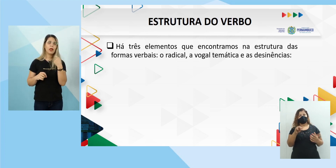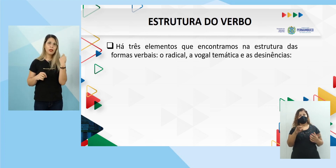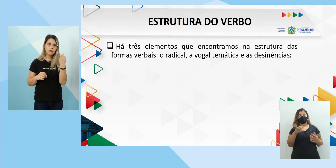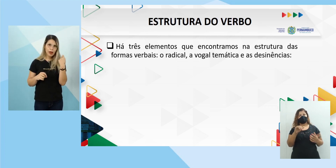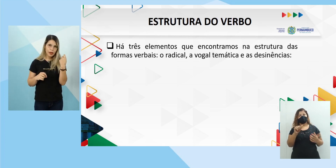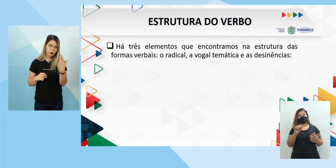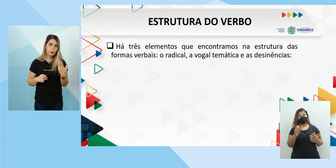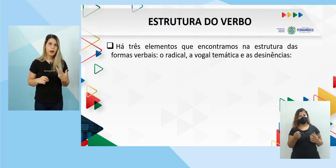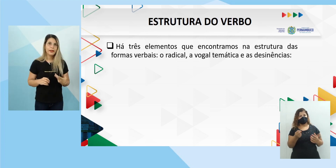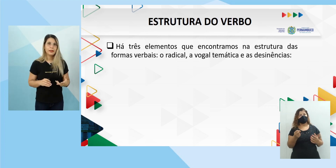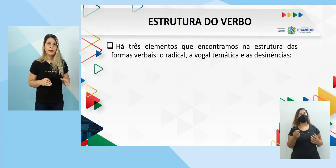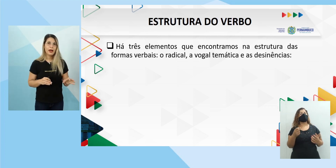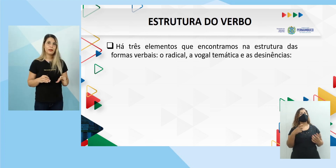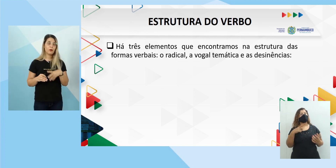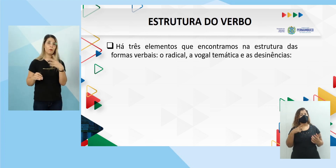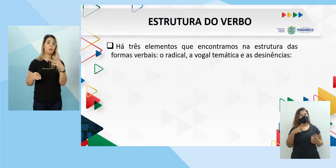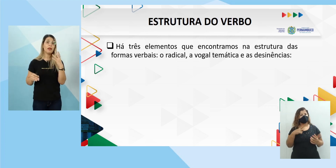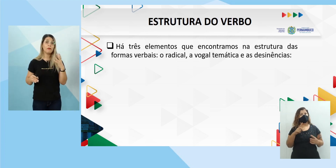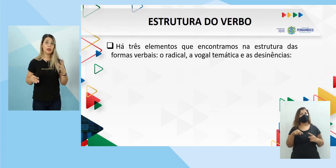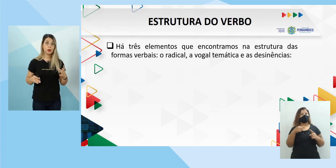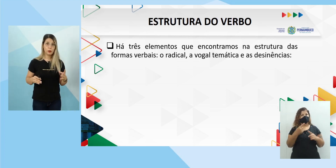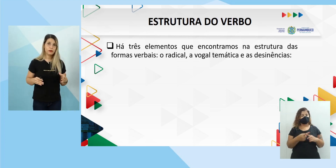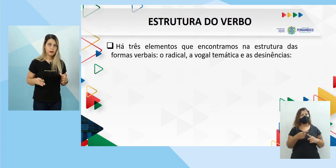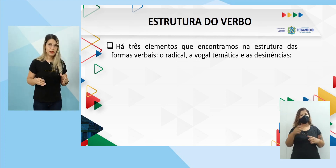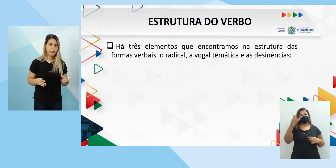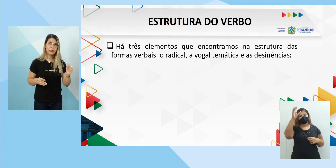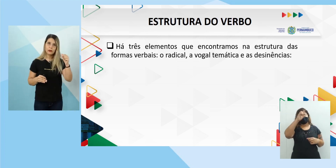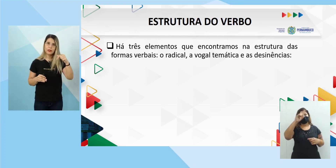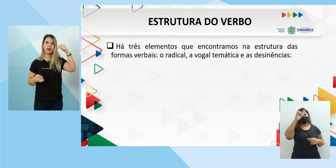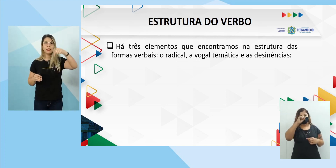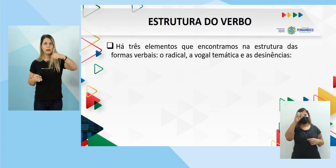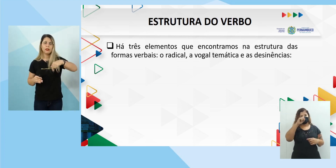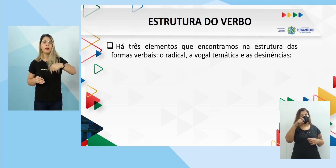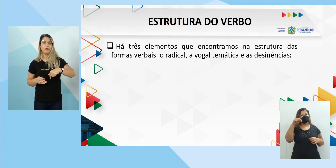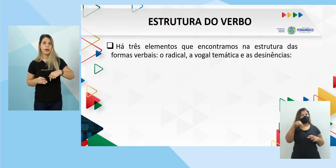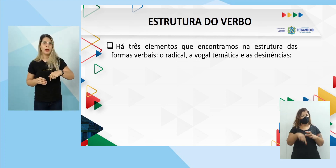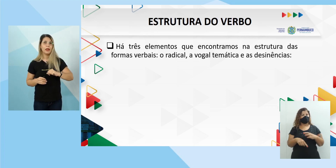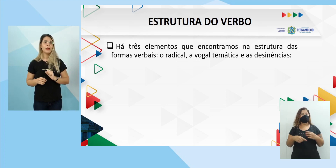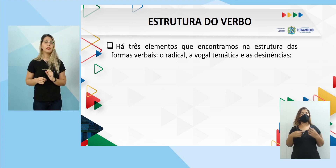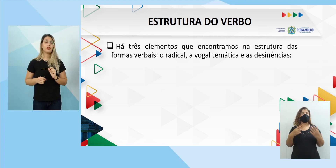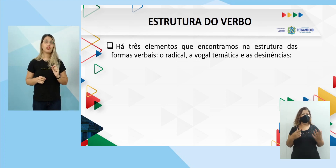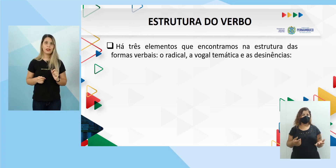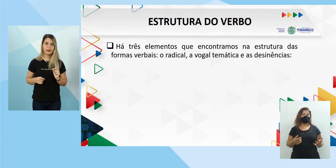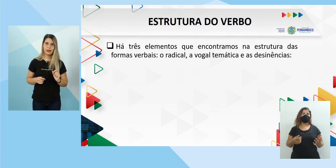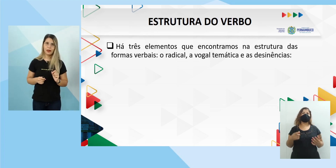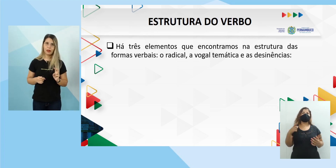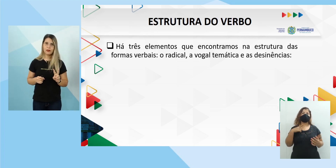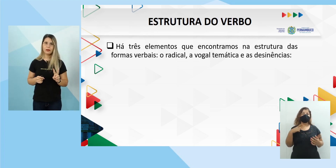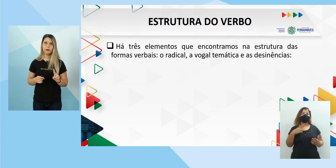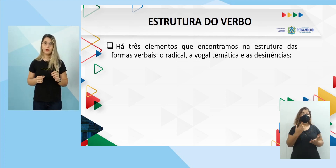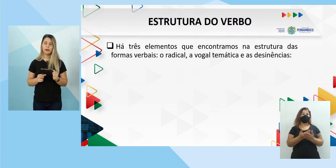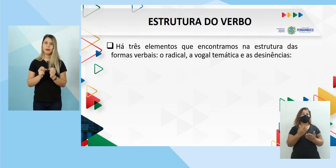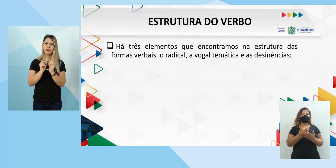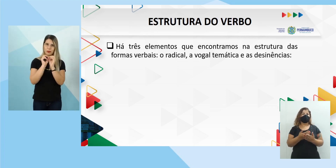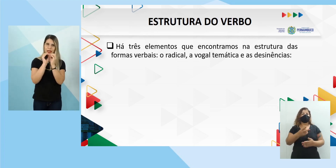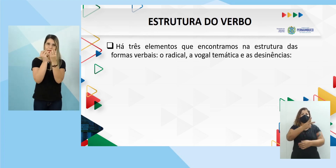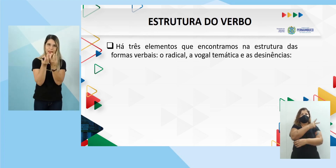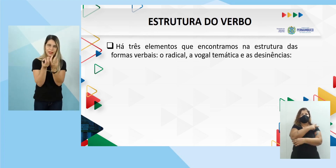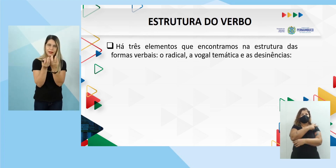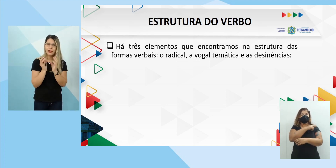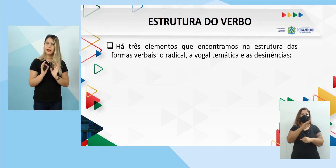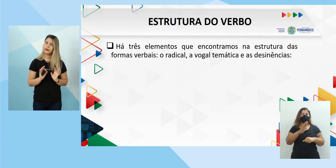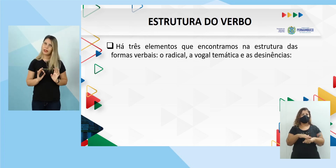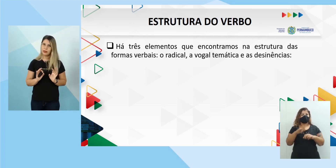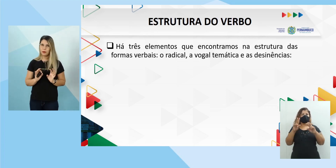com bem mais complexidade, com bem mais profundidade. Inclusive aqui no EducaPE já tem aula de 2º ano sobre